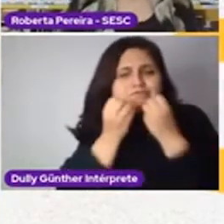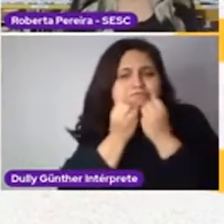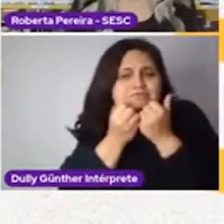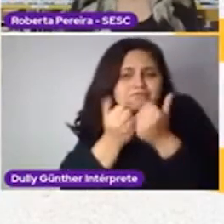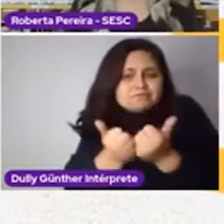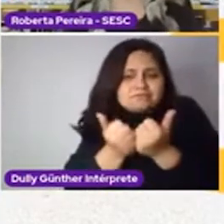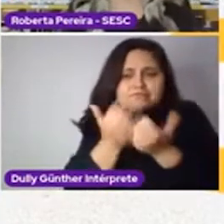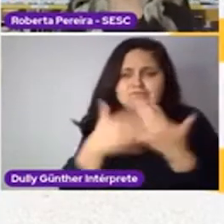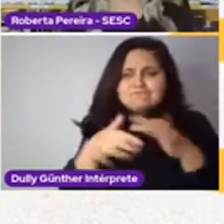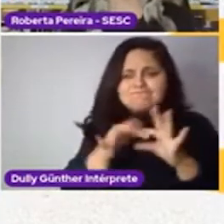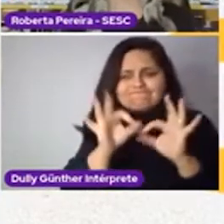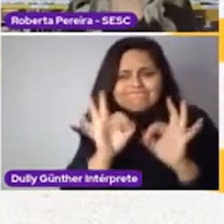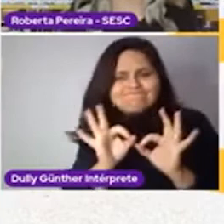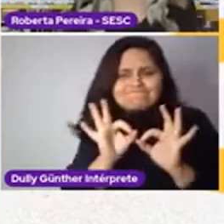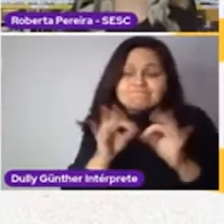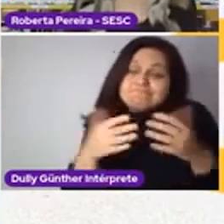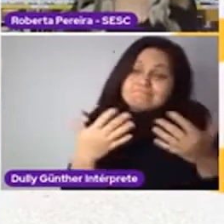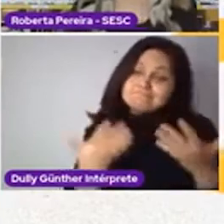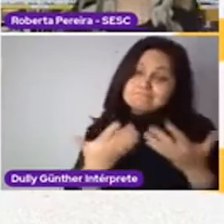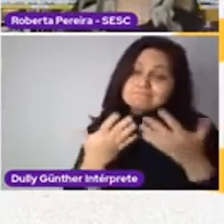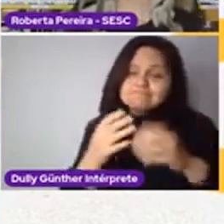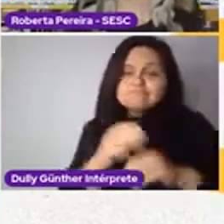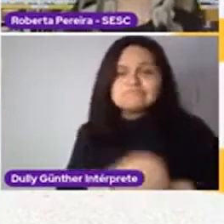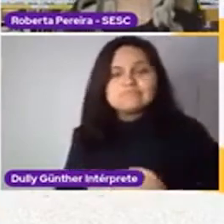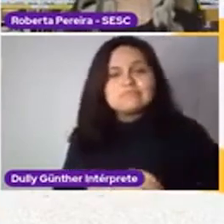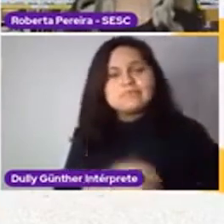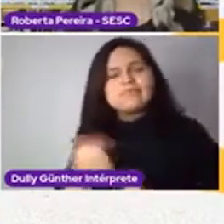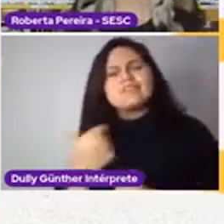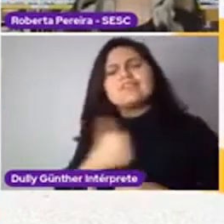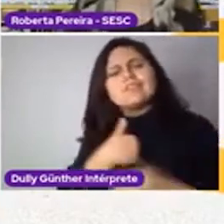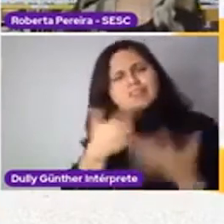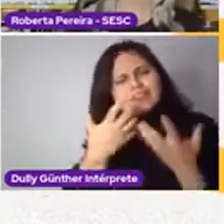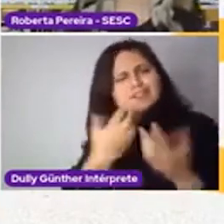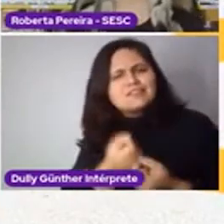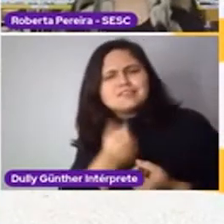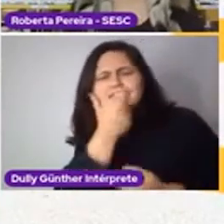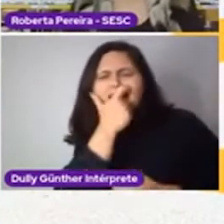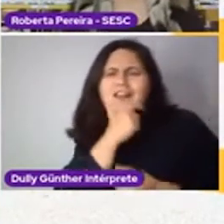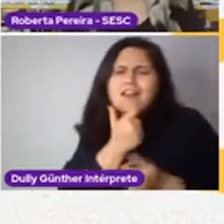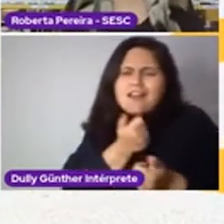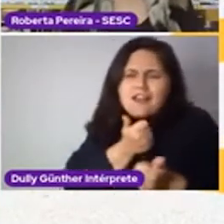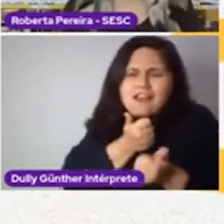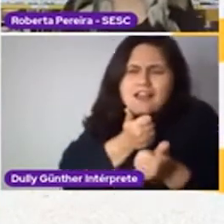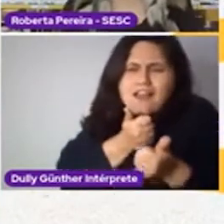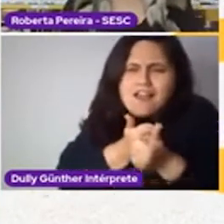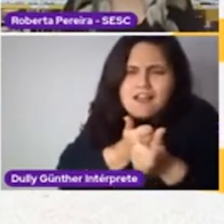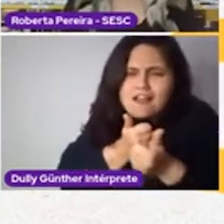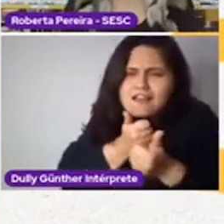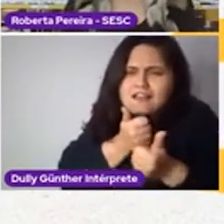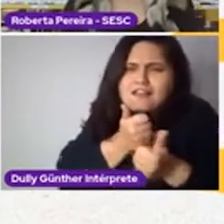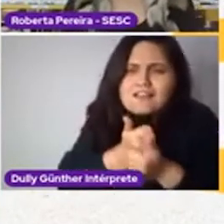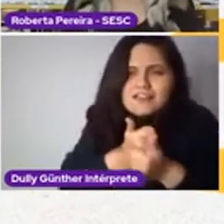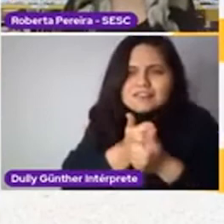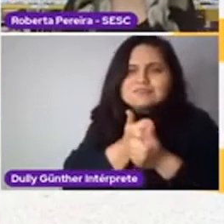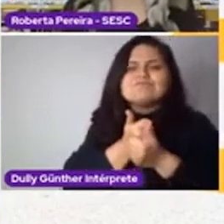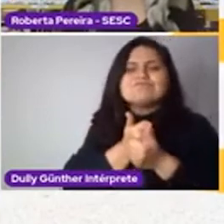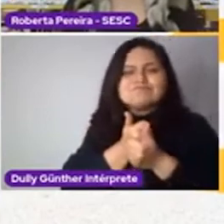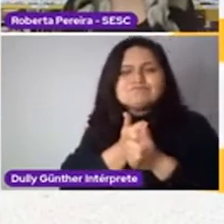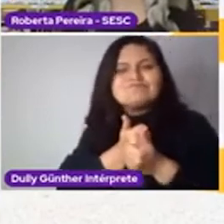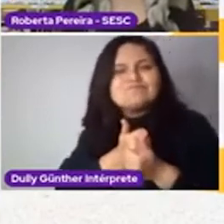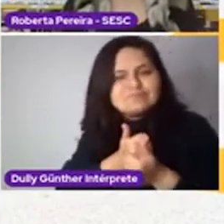se não deu certo. Eu achei que nós chegamos tão